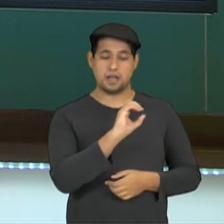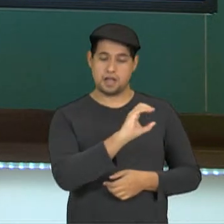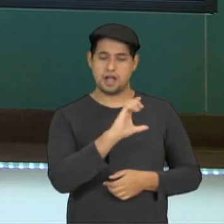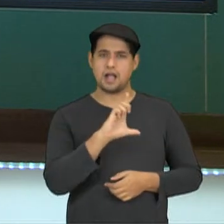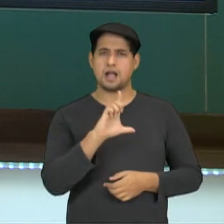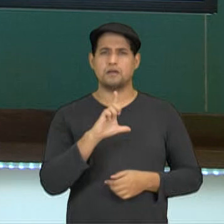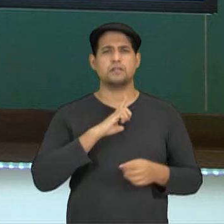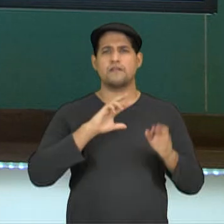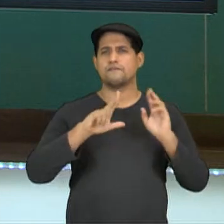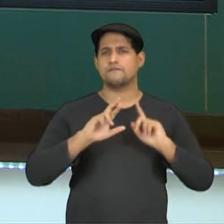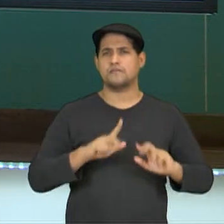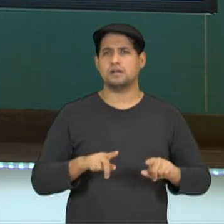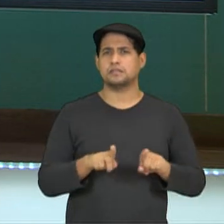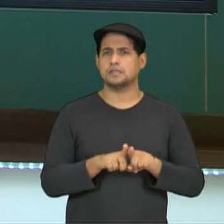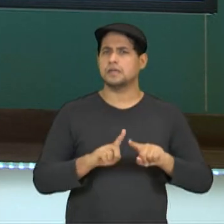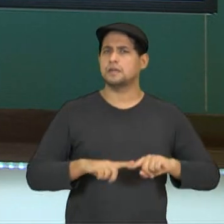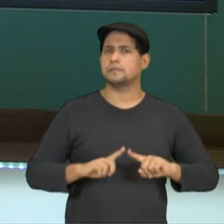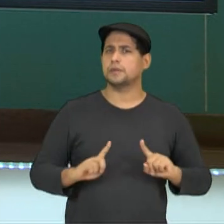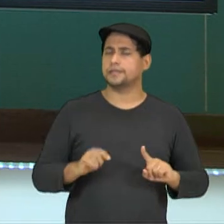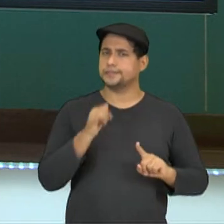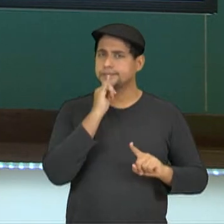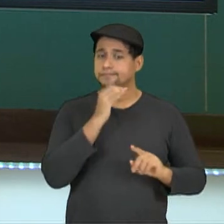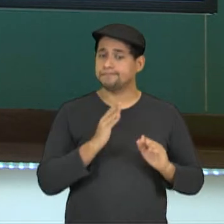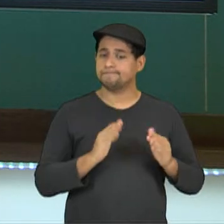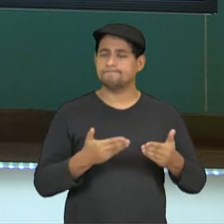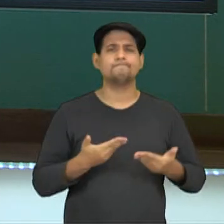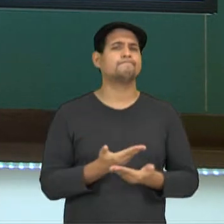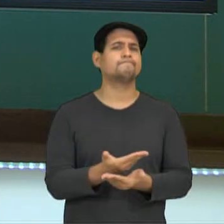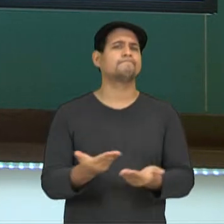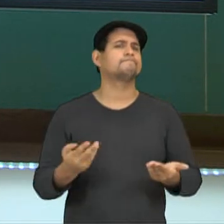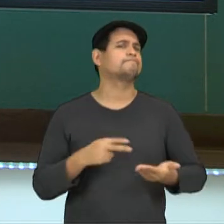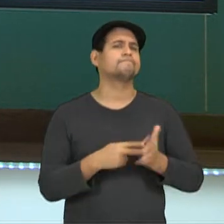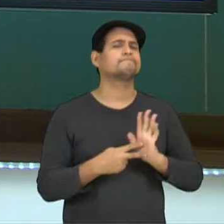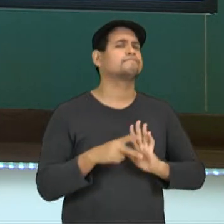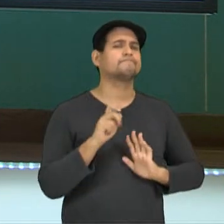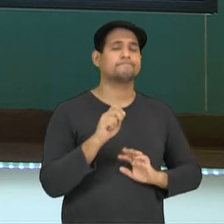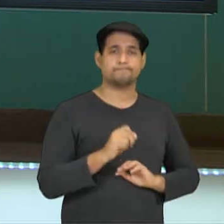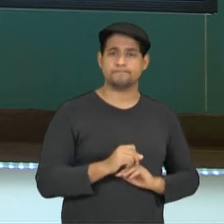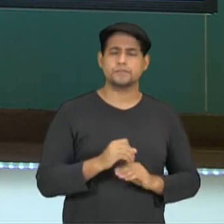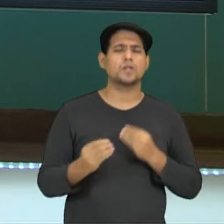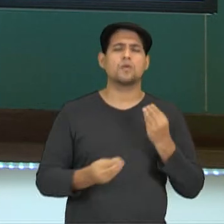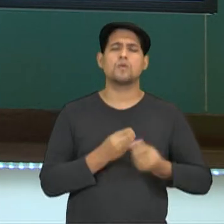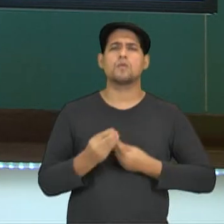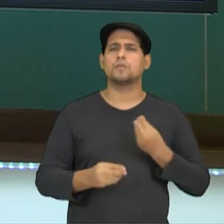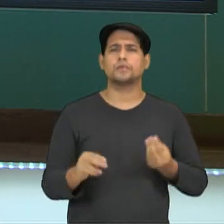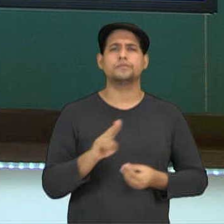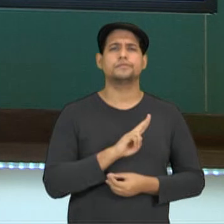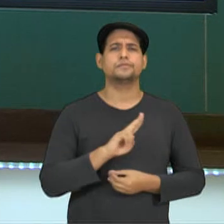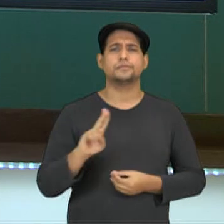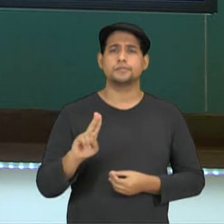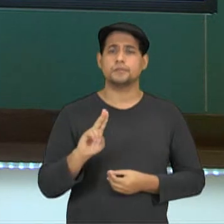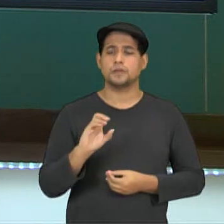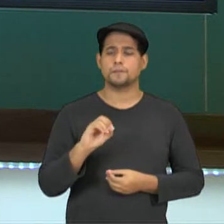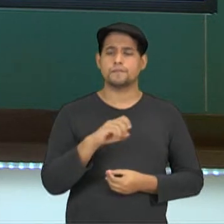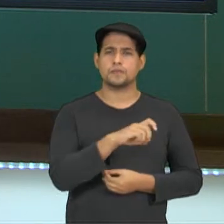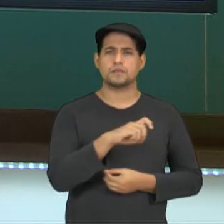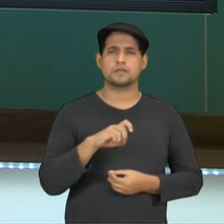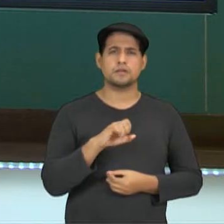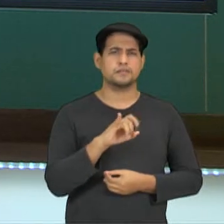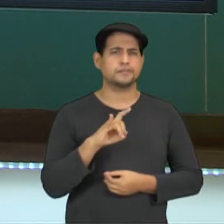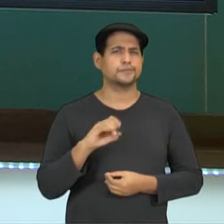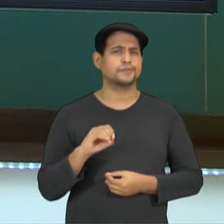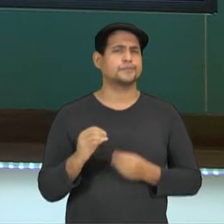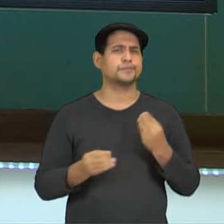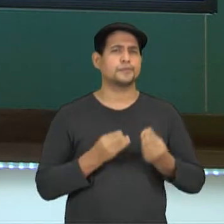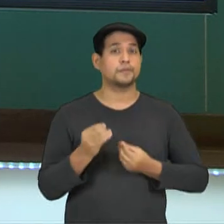mesmo, tá? Mas a questão agora para você é a seguinte, como que é o nome desse óxido? Então,